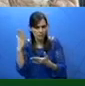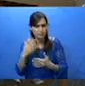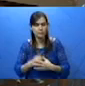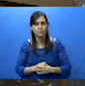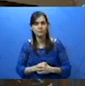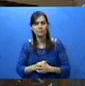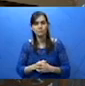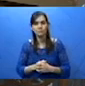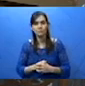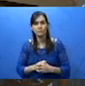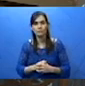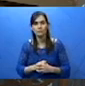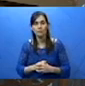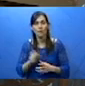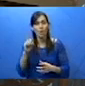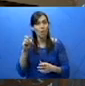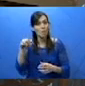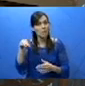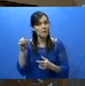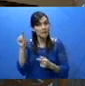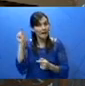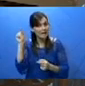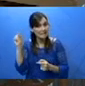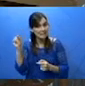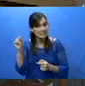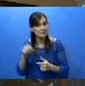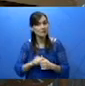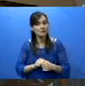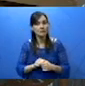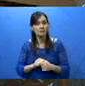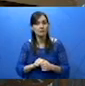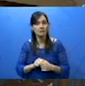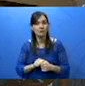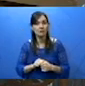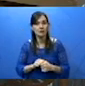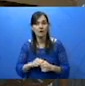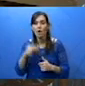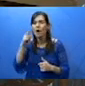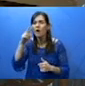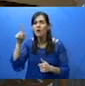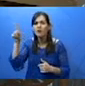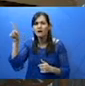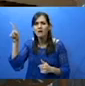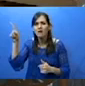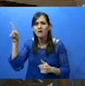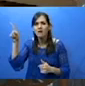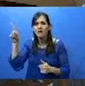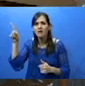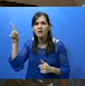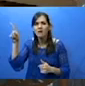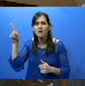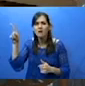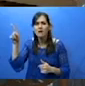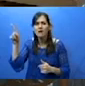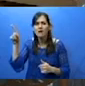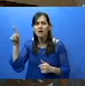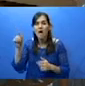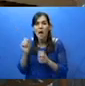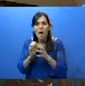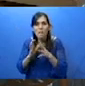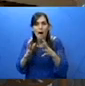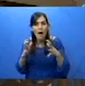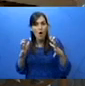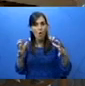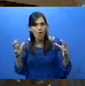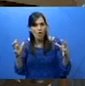que está? 1 metro está aqui. 1,15 m está aqui. Então, ele é maior do que 1 metro?